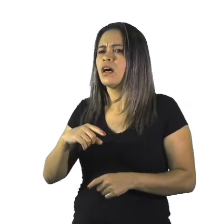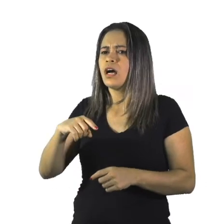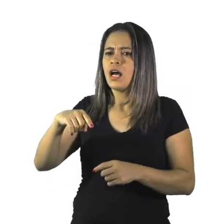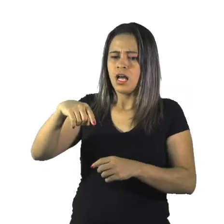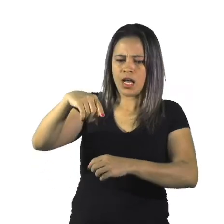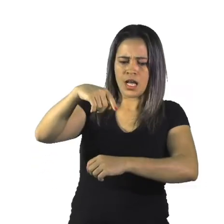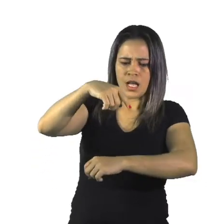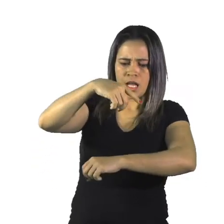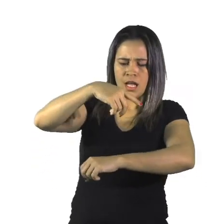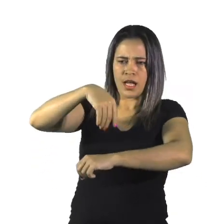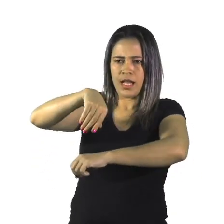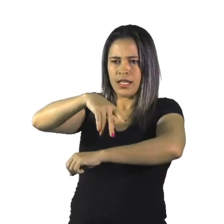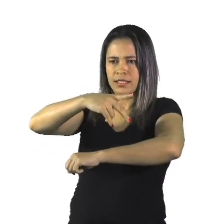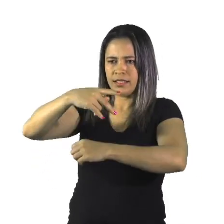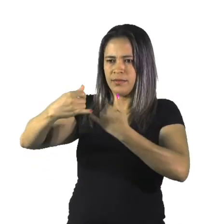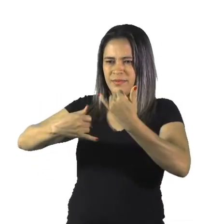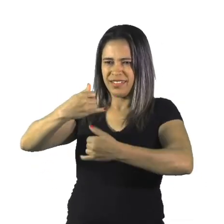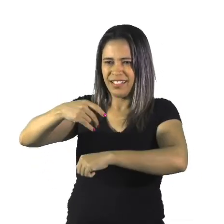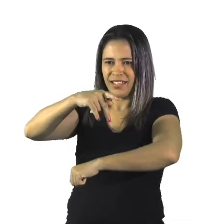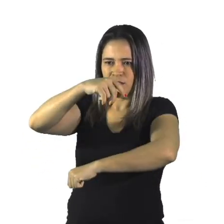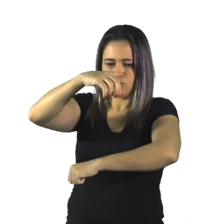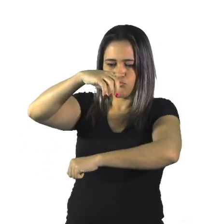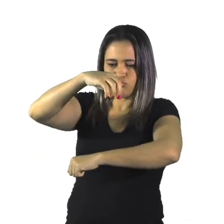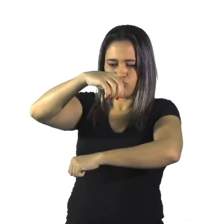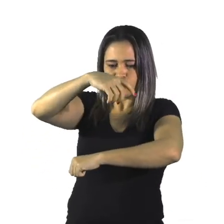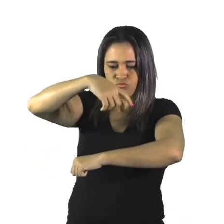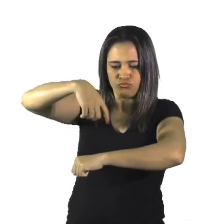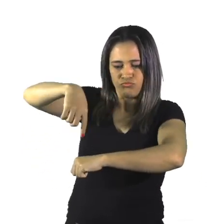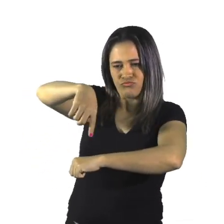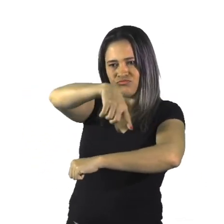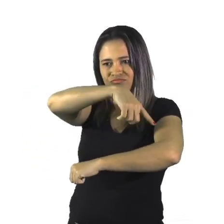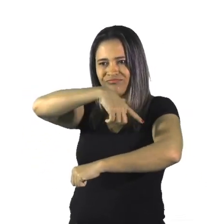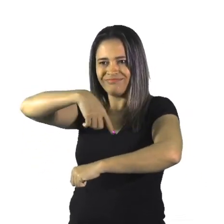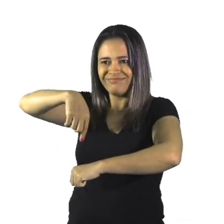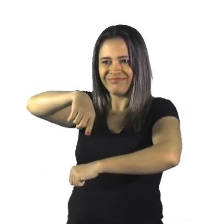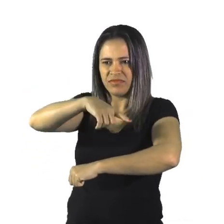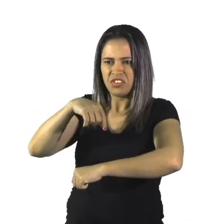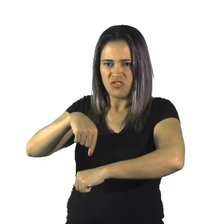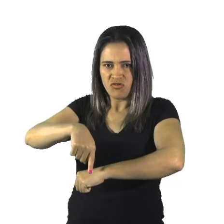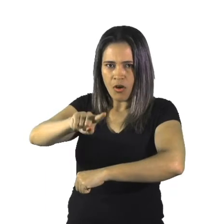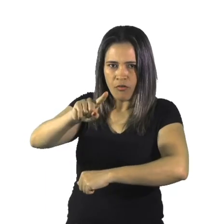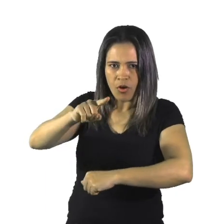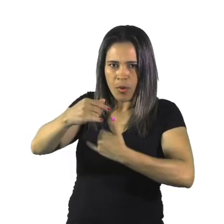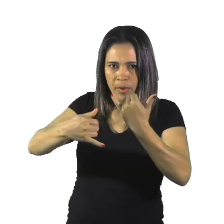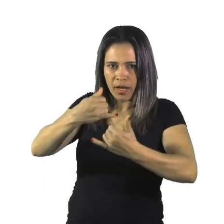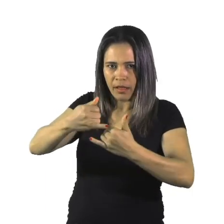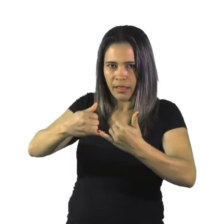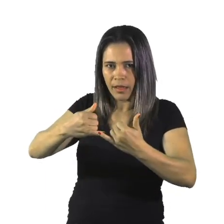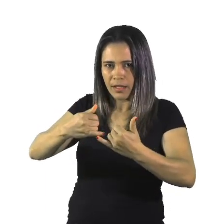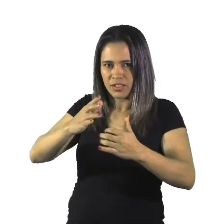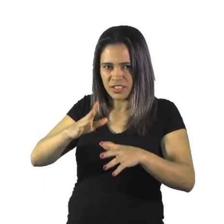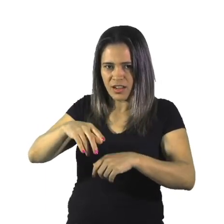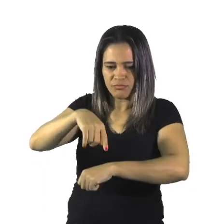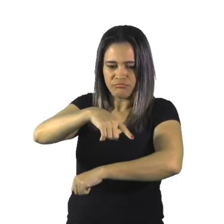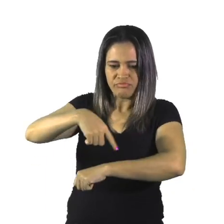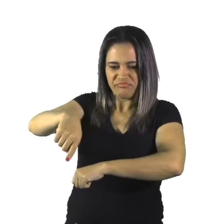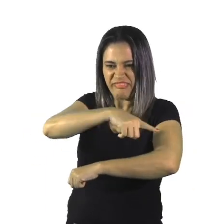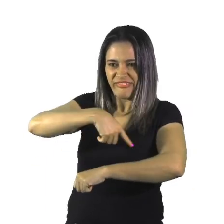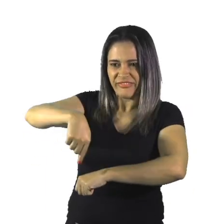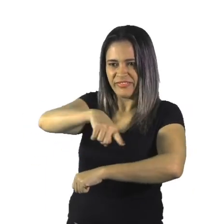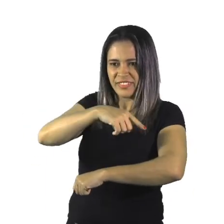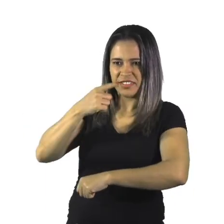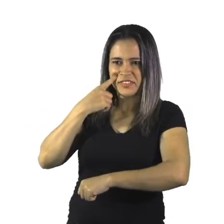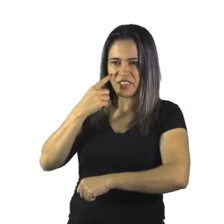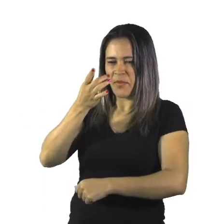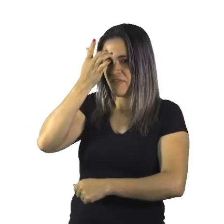neste parque de diversão, né? Vocês já foram num parque de diversão? Já andaram no carrossel? Né? Isso aqui está bem